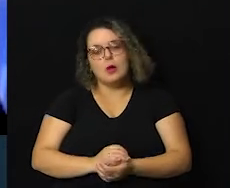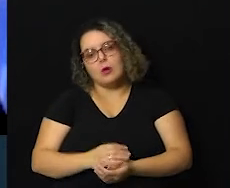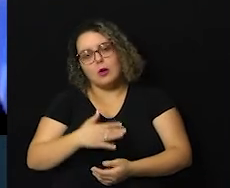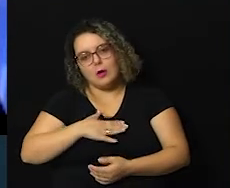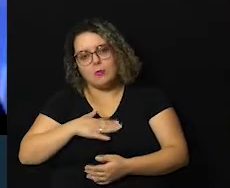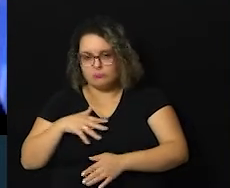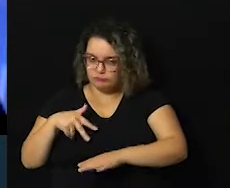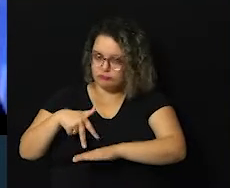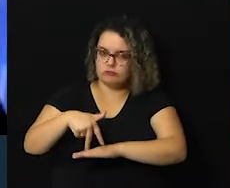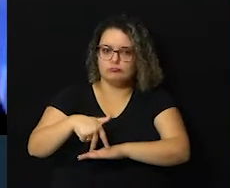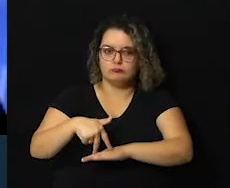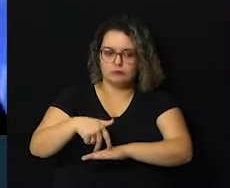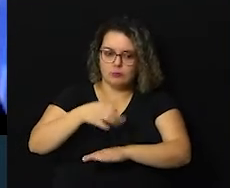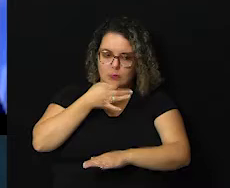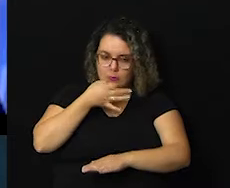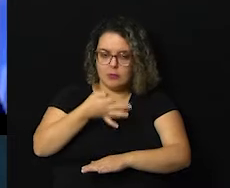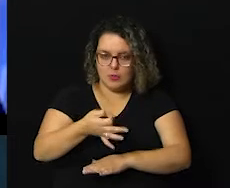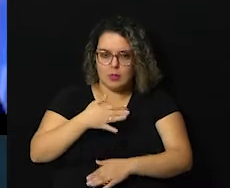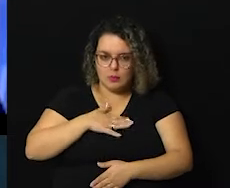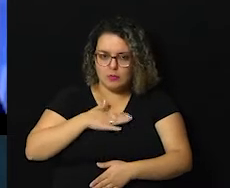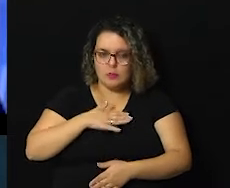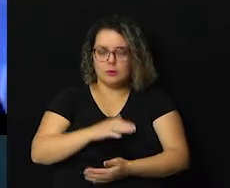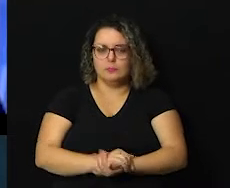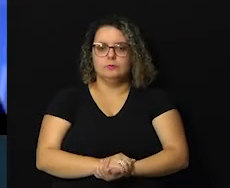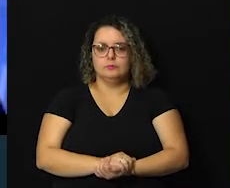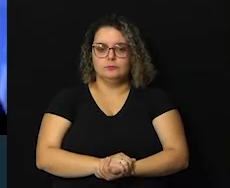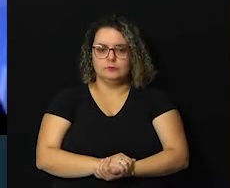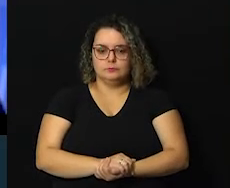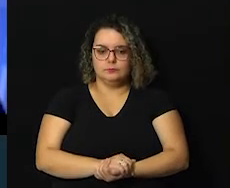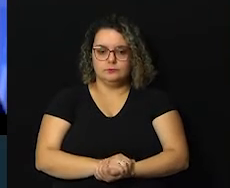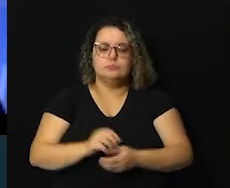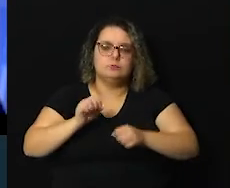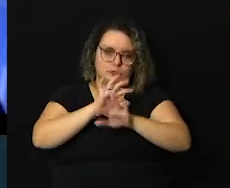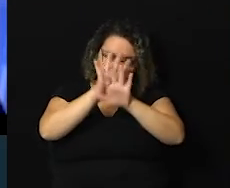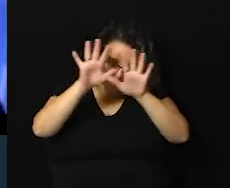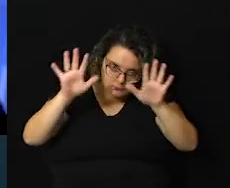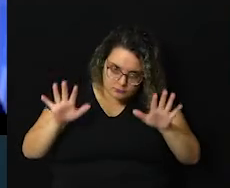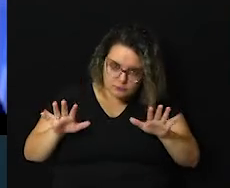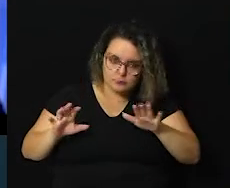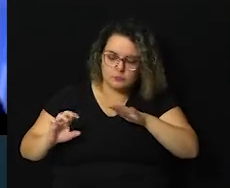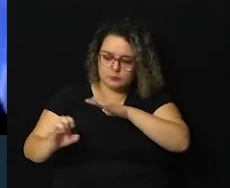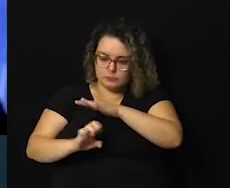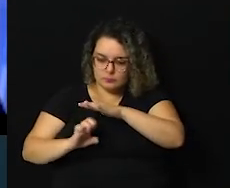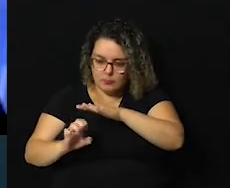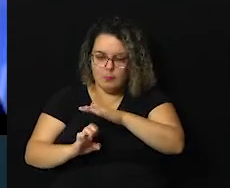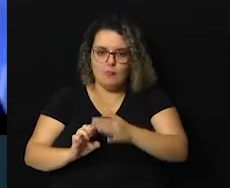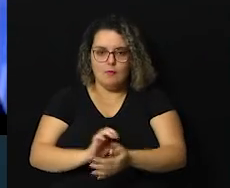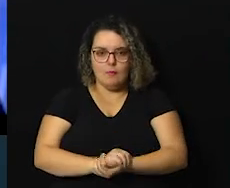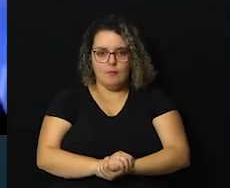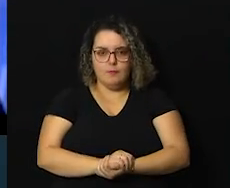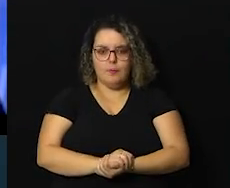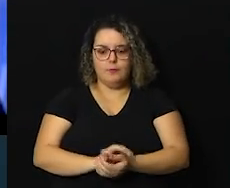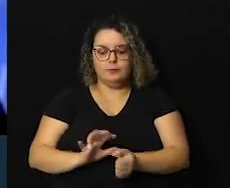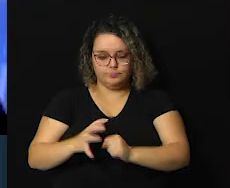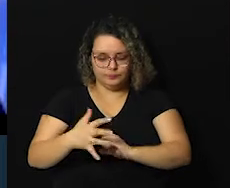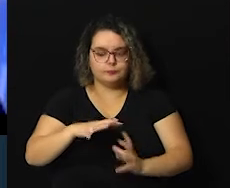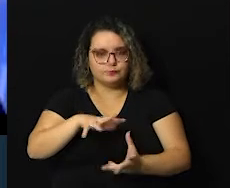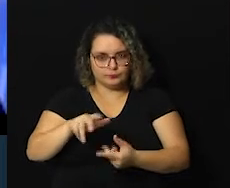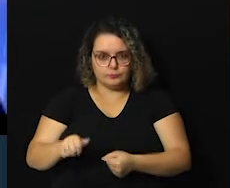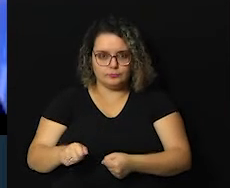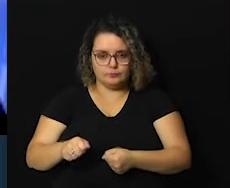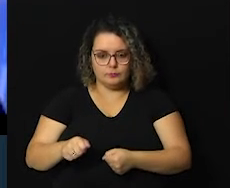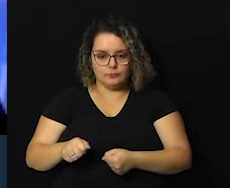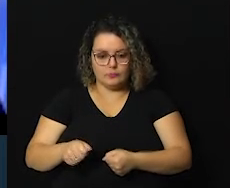uma posição minha e eu faço transparecer a empresa a gente leva a